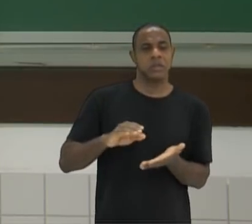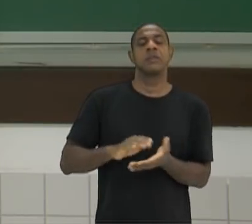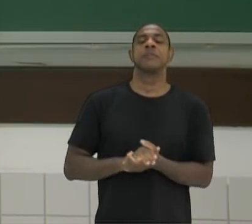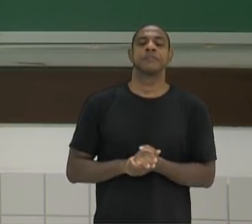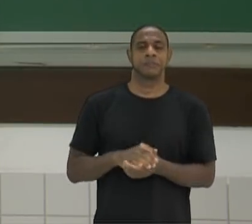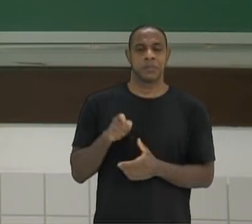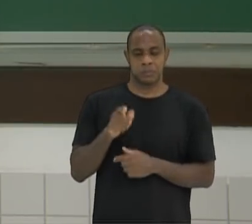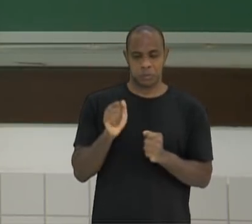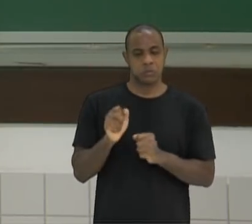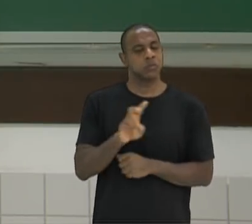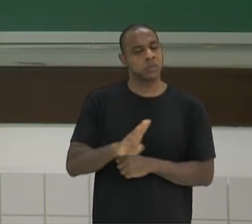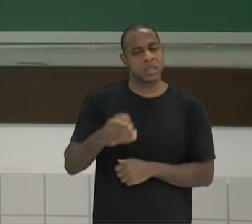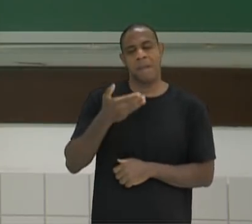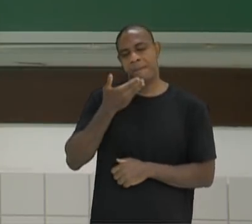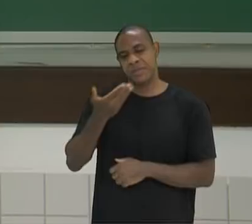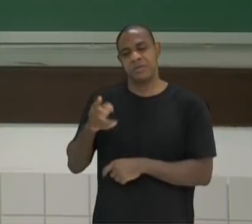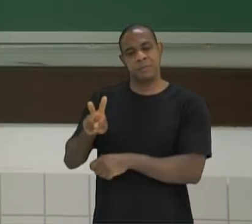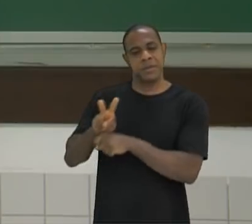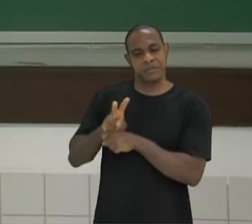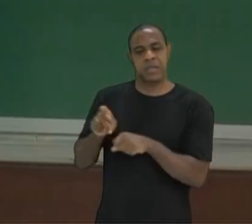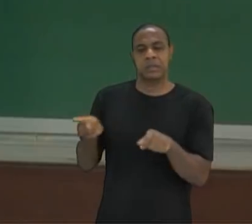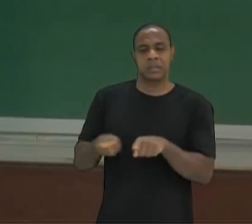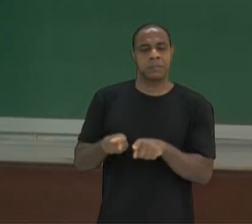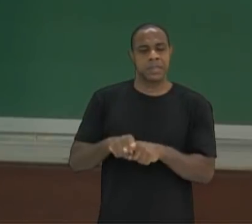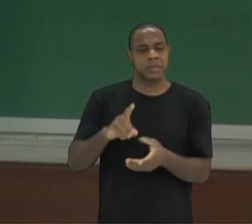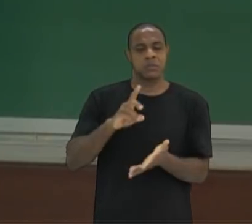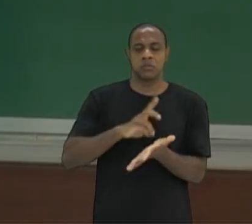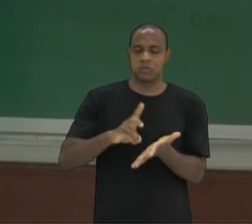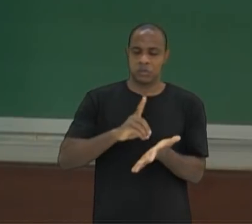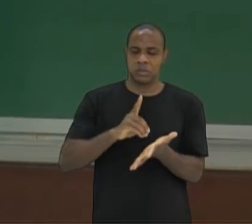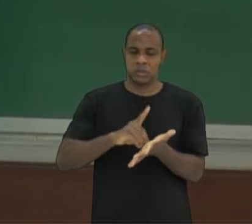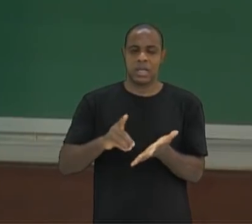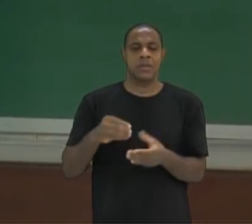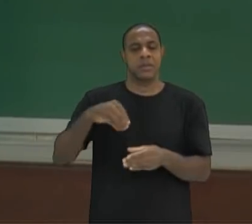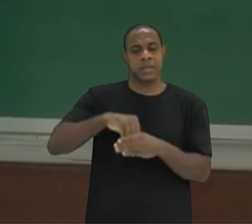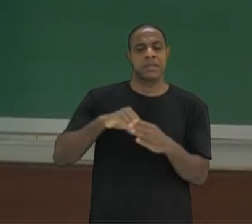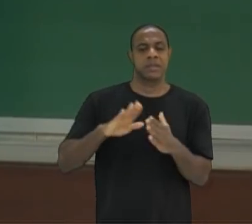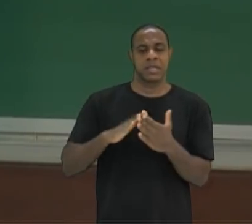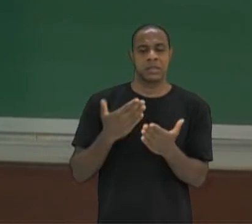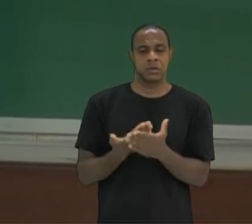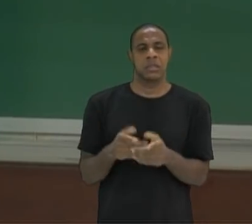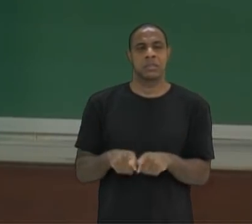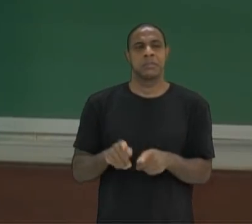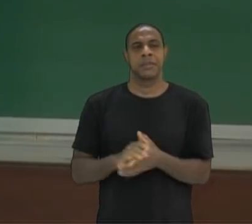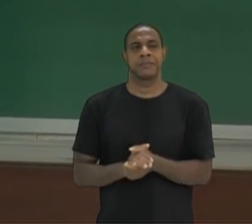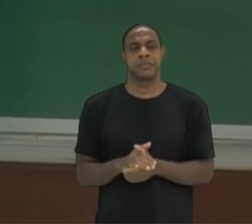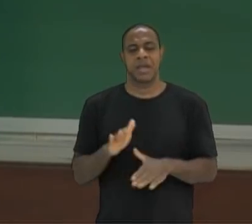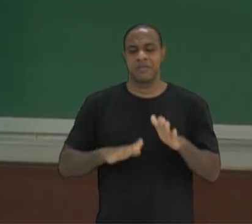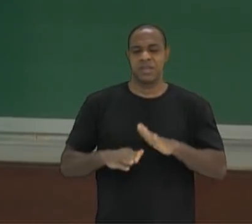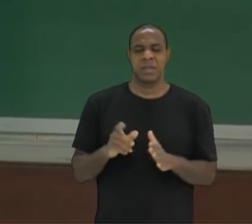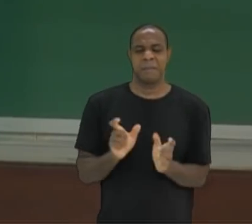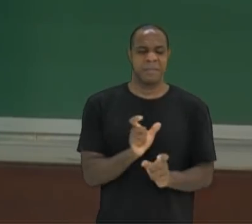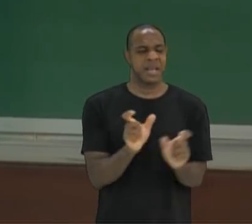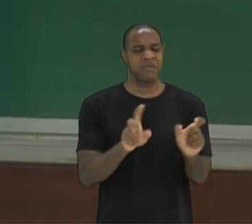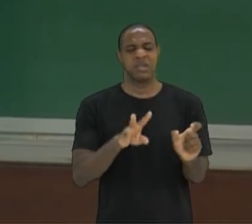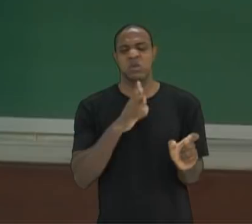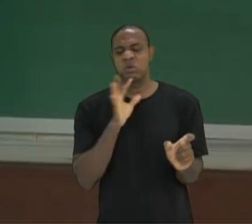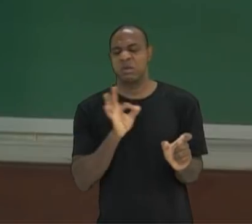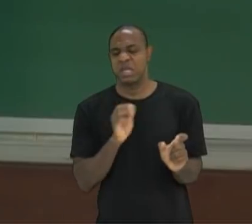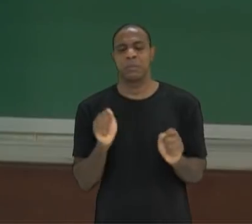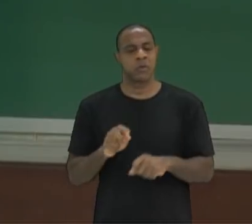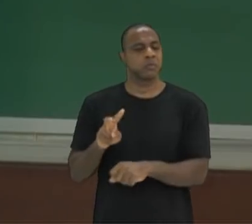momento em que necessitam de pesquisar uma palavra nova, um vocábulo novo, ali um termo, uma expressão.